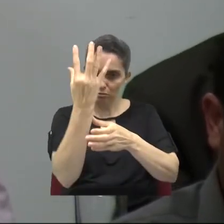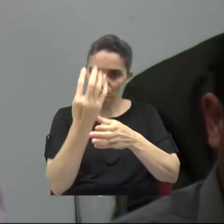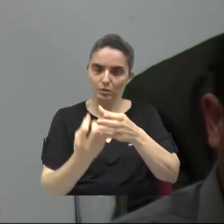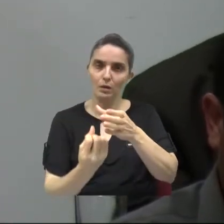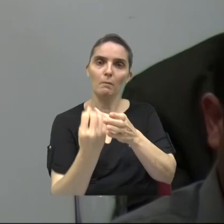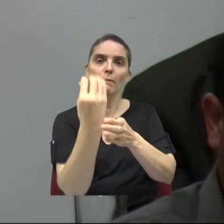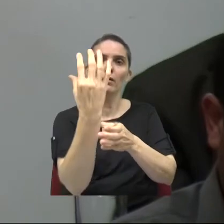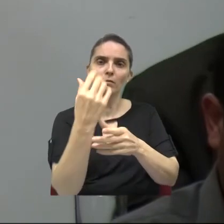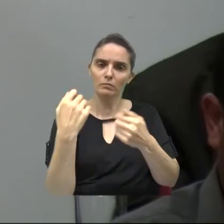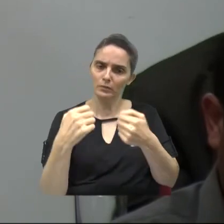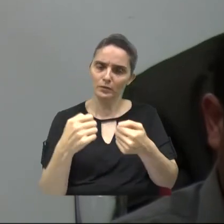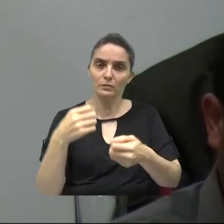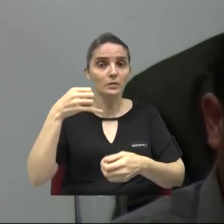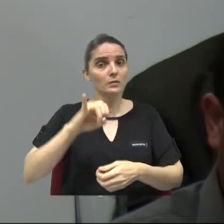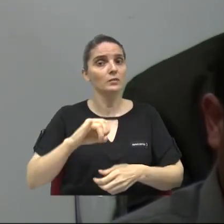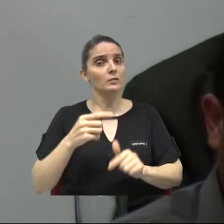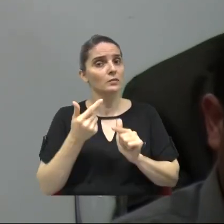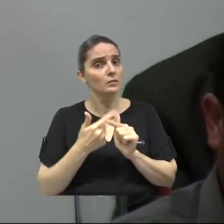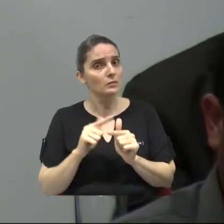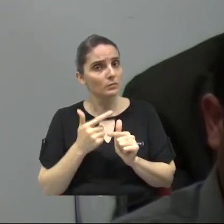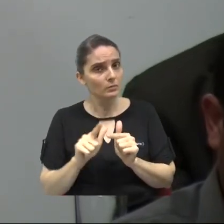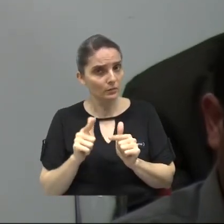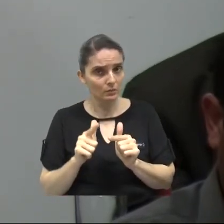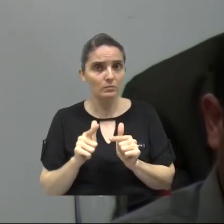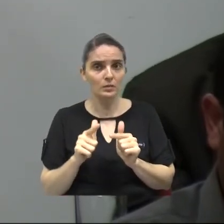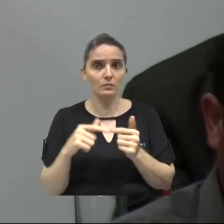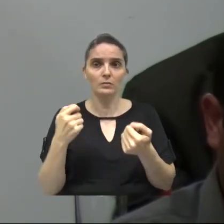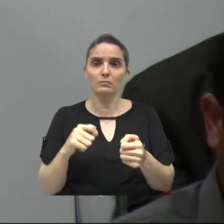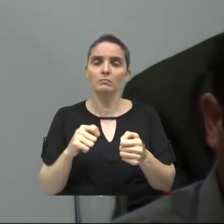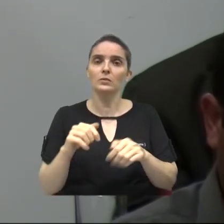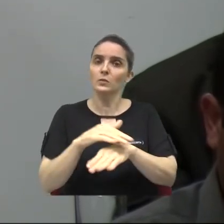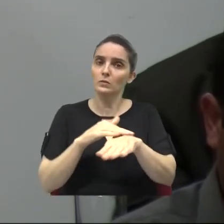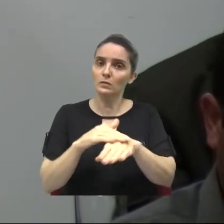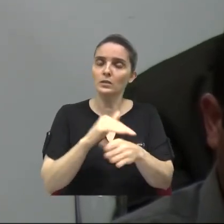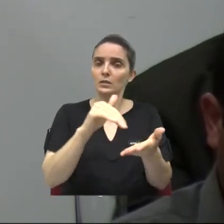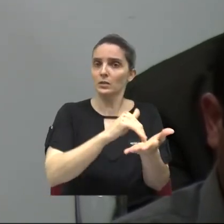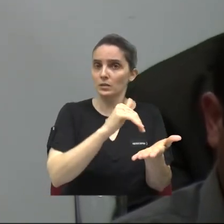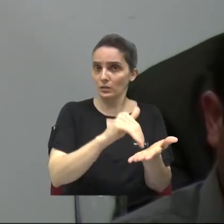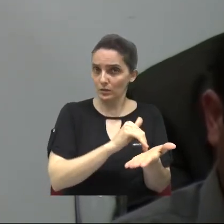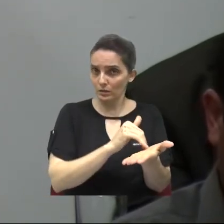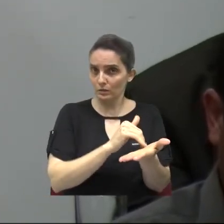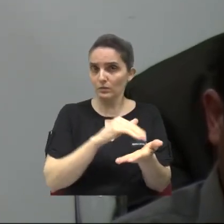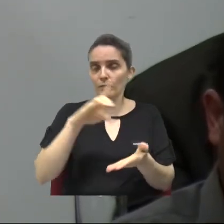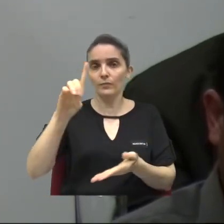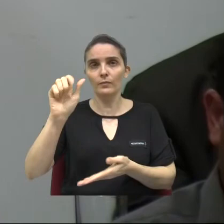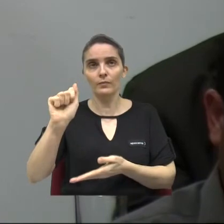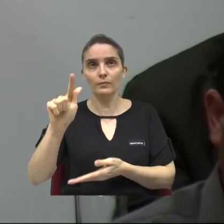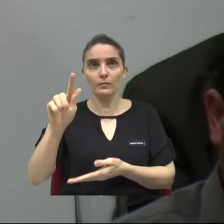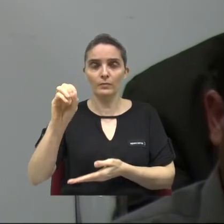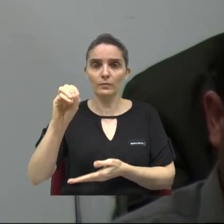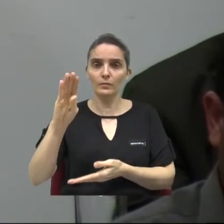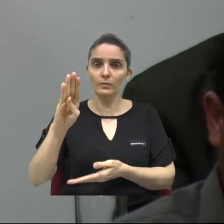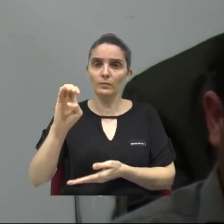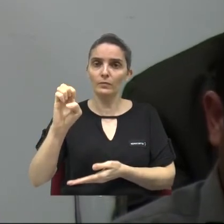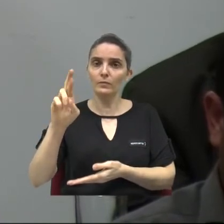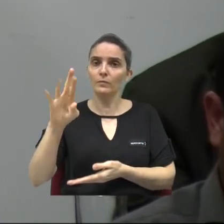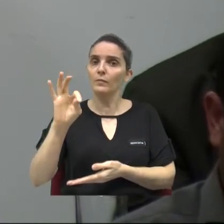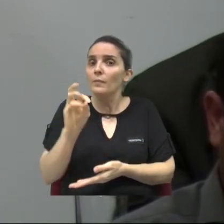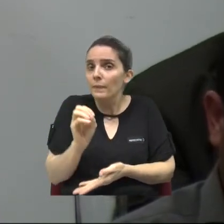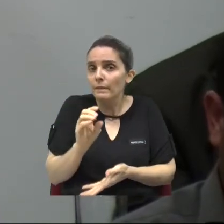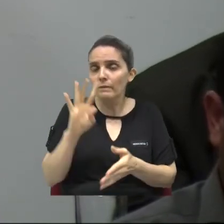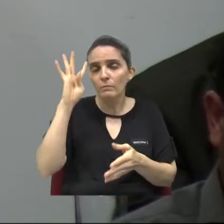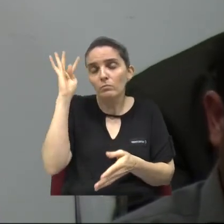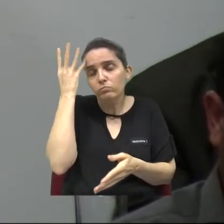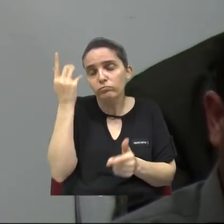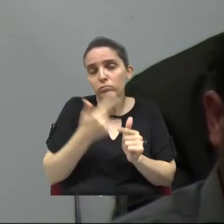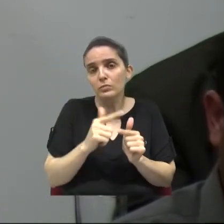se faça. E se tem algum problema desse nível, até procurar a secretaria, o Dagoberto, ir lá e resolver o problema. Se ficou